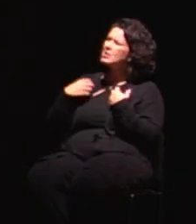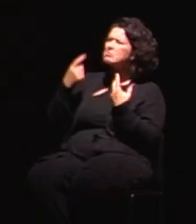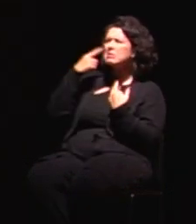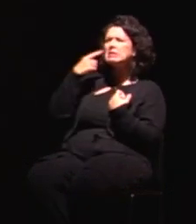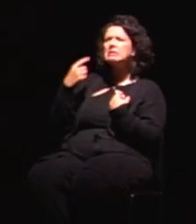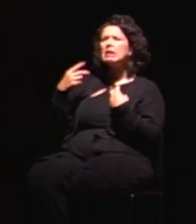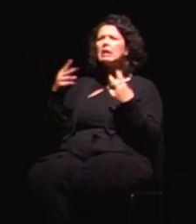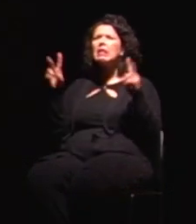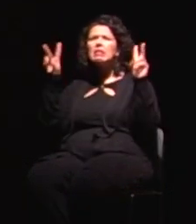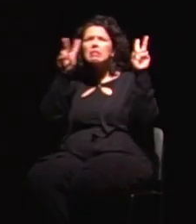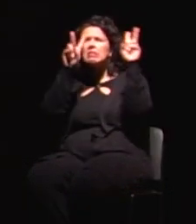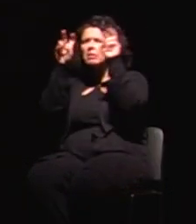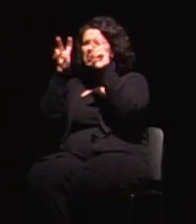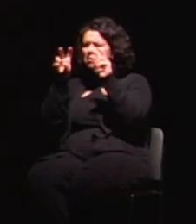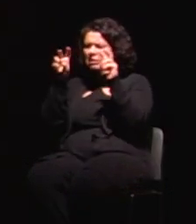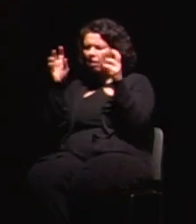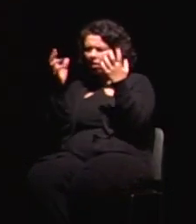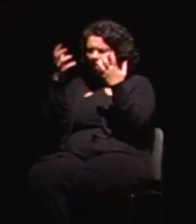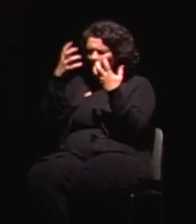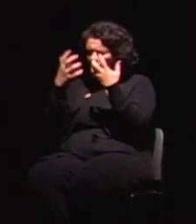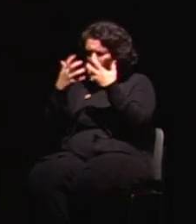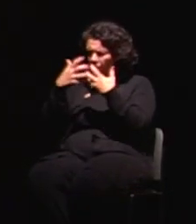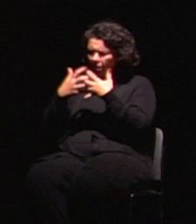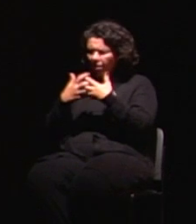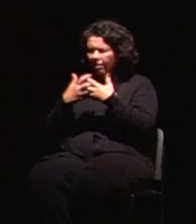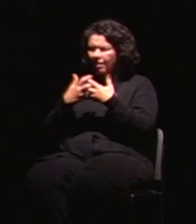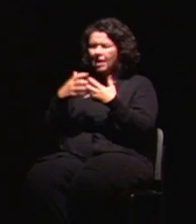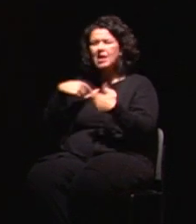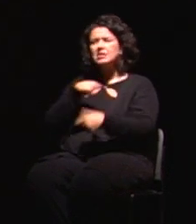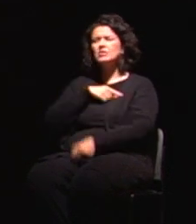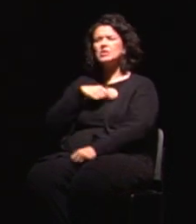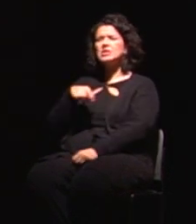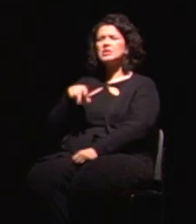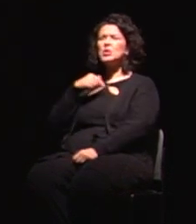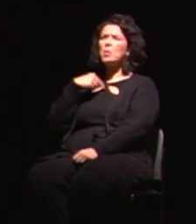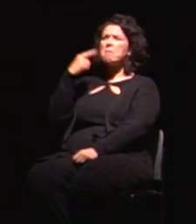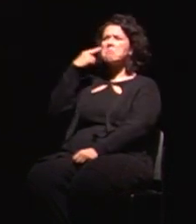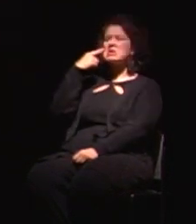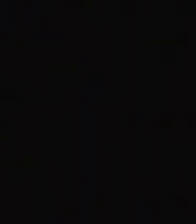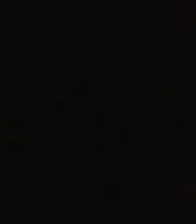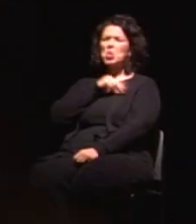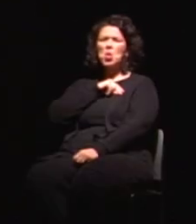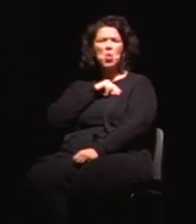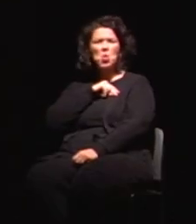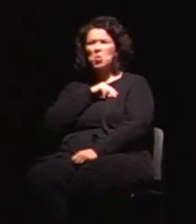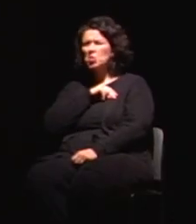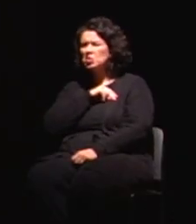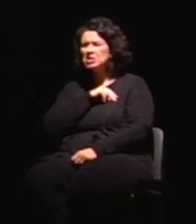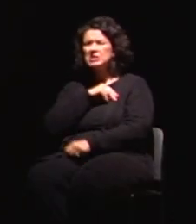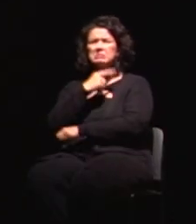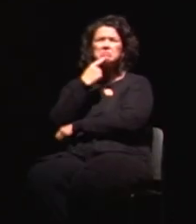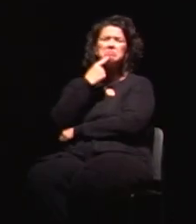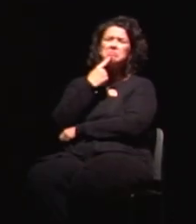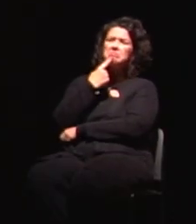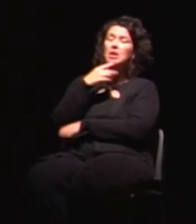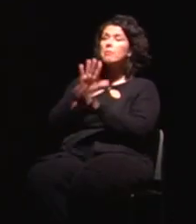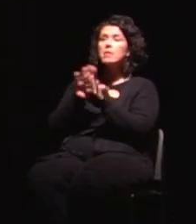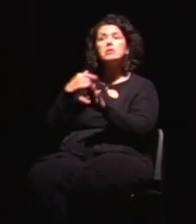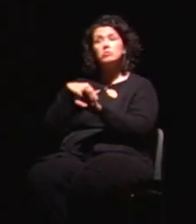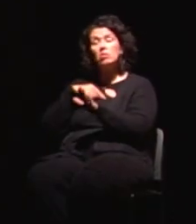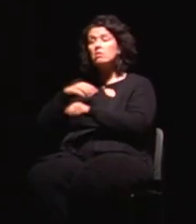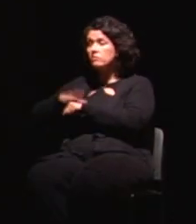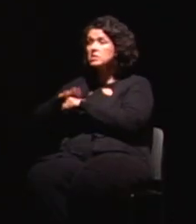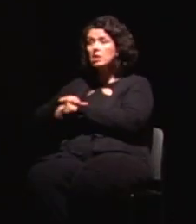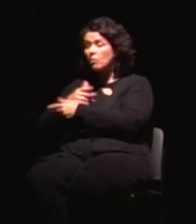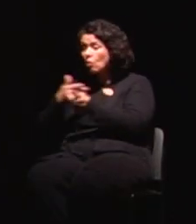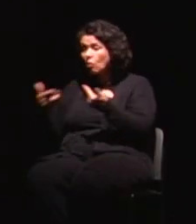desanima, fala, ai, tudo de novo. Eu, às vezes, falo, nossa, a gente fez muita coisa. Né? Desde 68, a gente queria